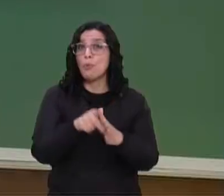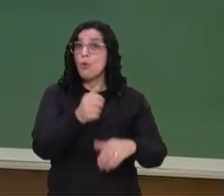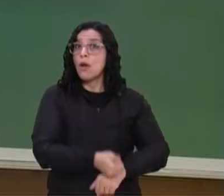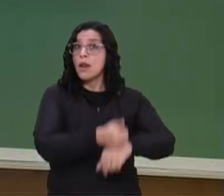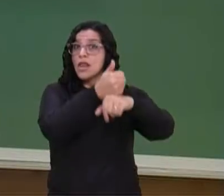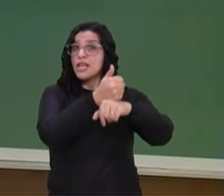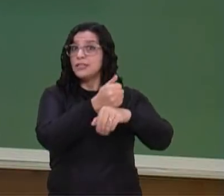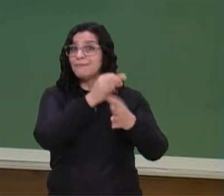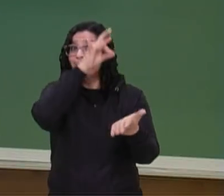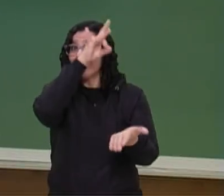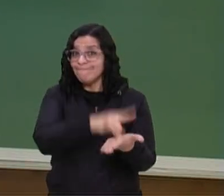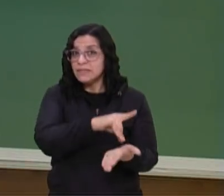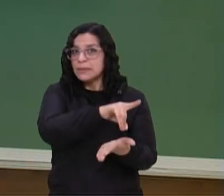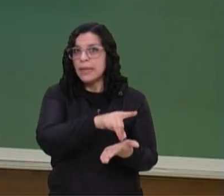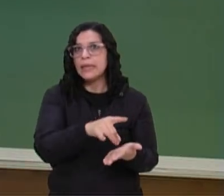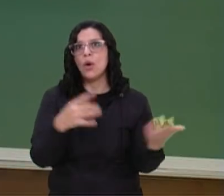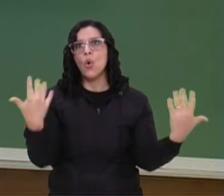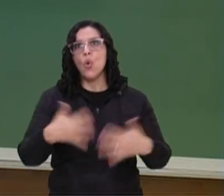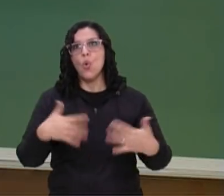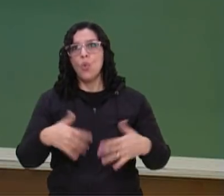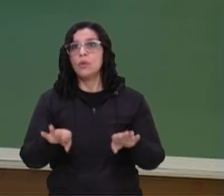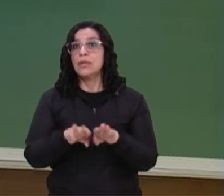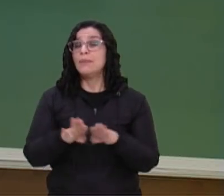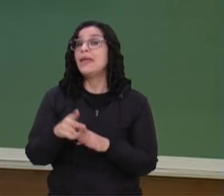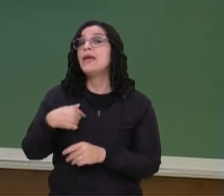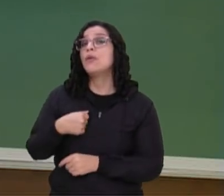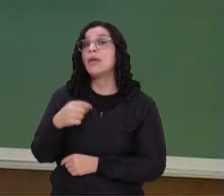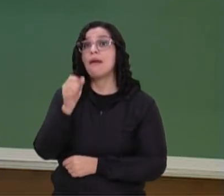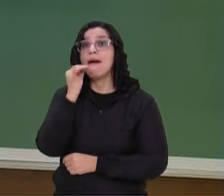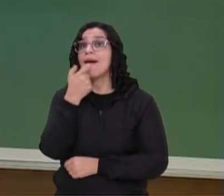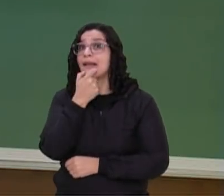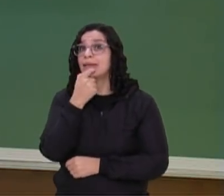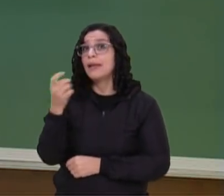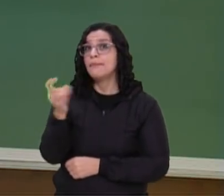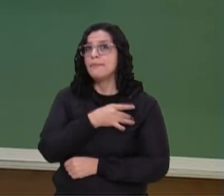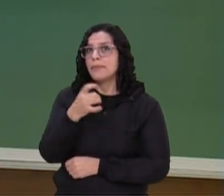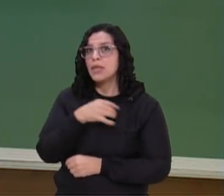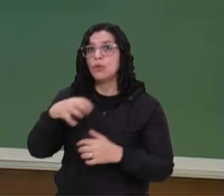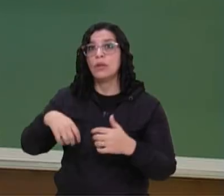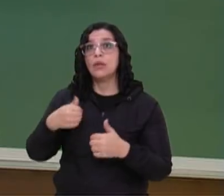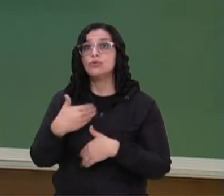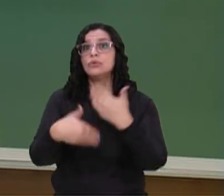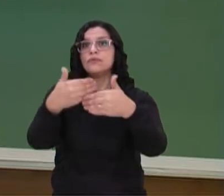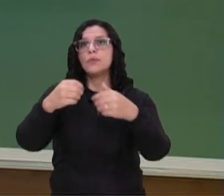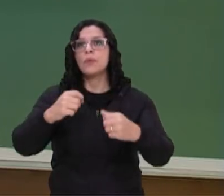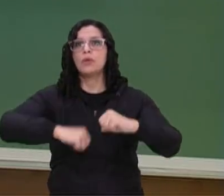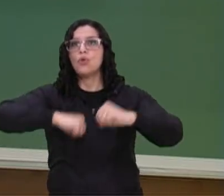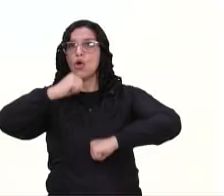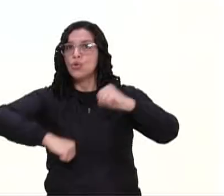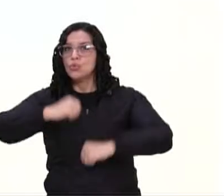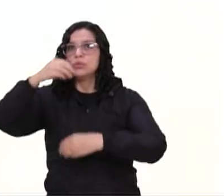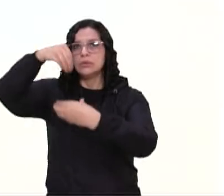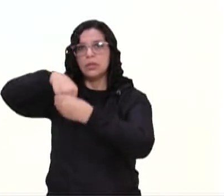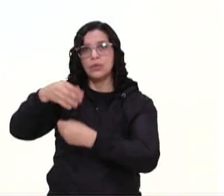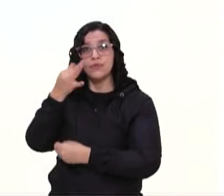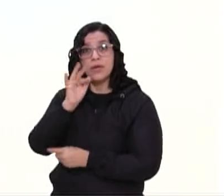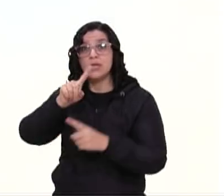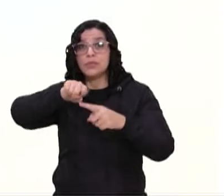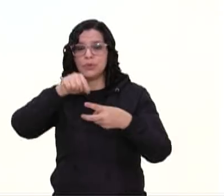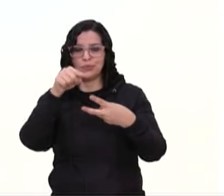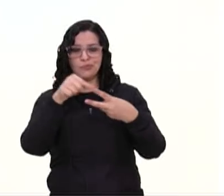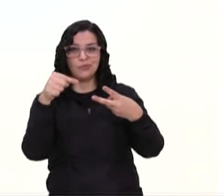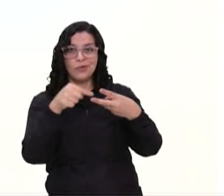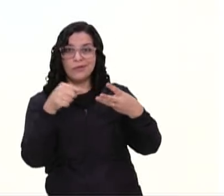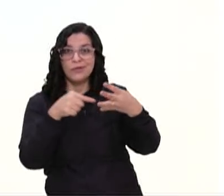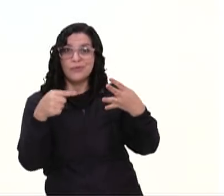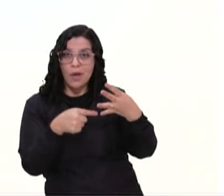Inglaterra temia o desenvolvimento da indústria francesa. Por causa disso, esses quatro países vão se aliar e vão continuar a